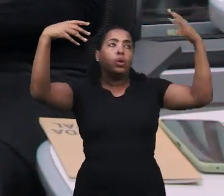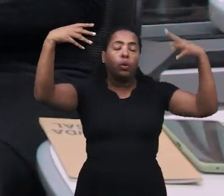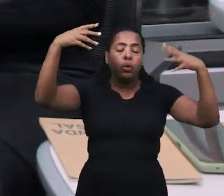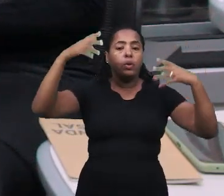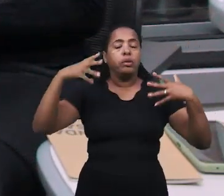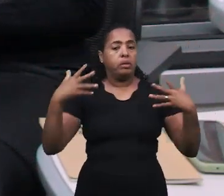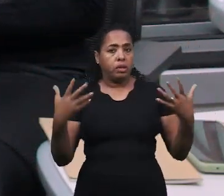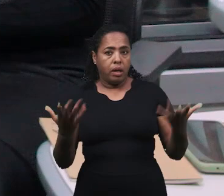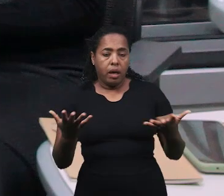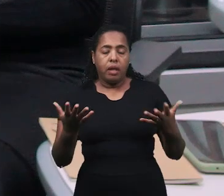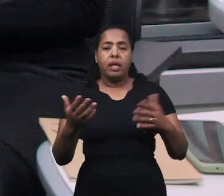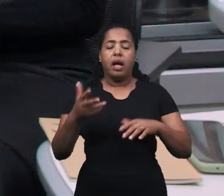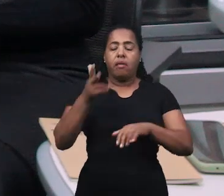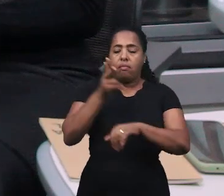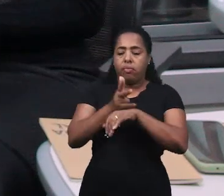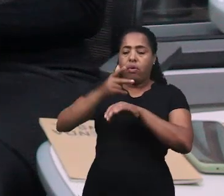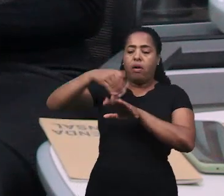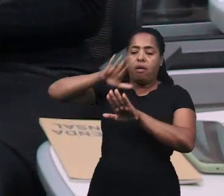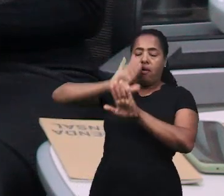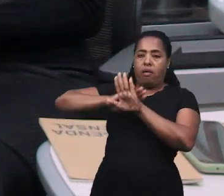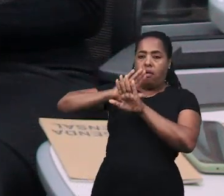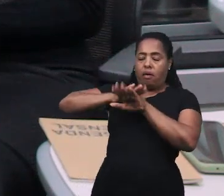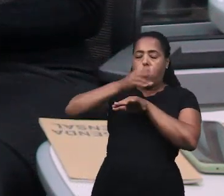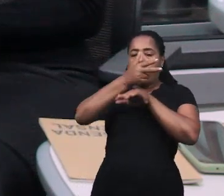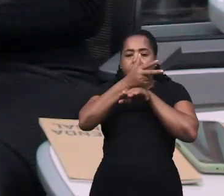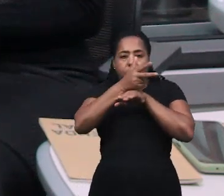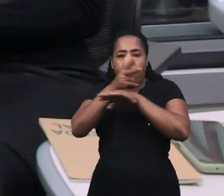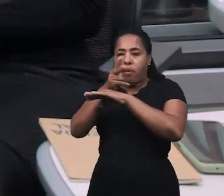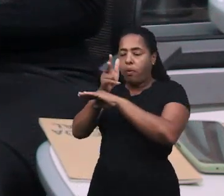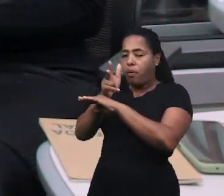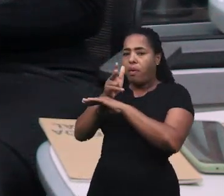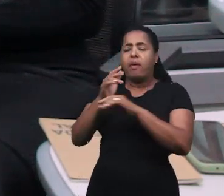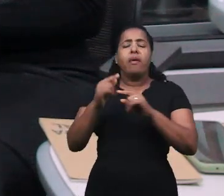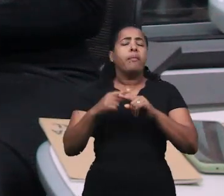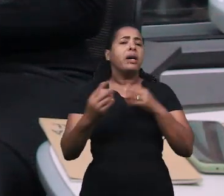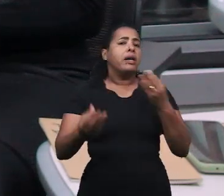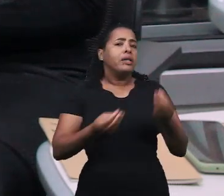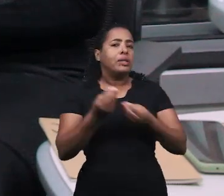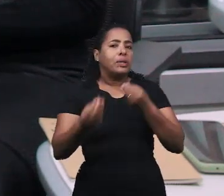você tem uma equipe trabalhando por trás das câmeras, as pessoas estão vendo isso.